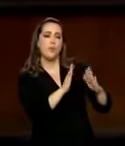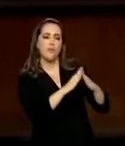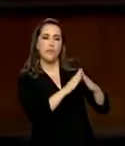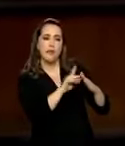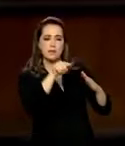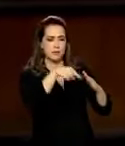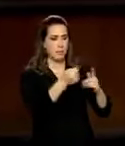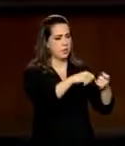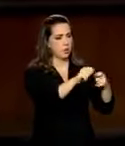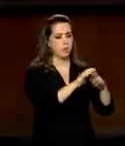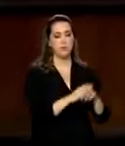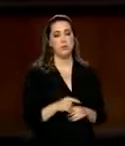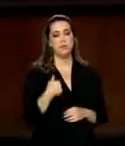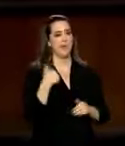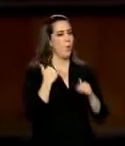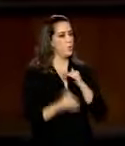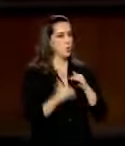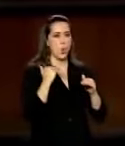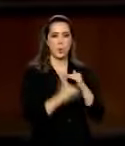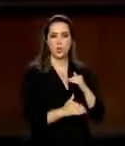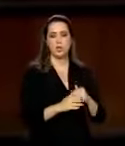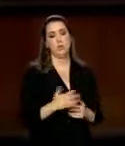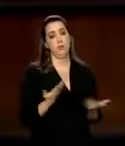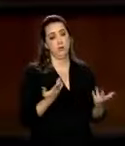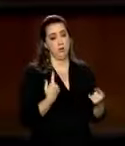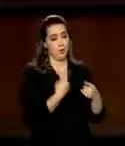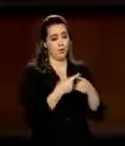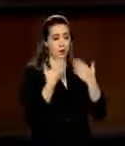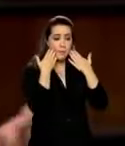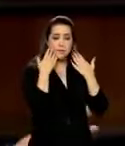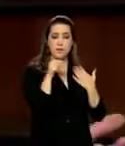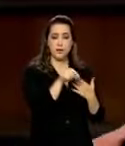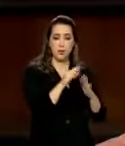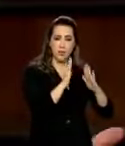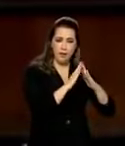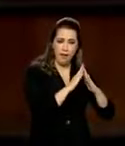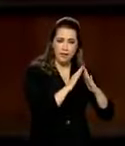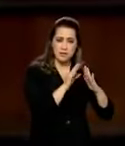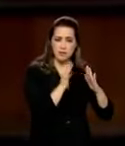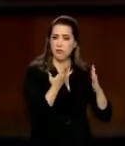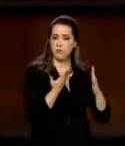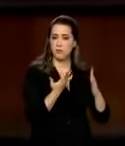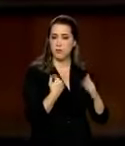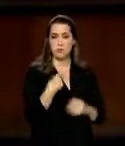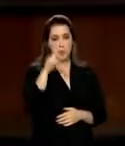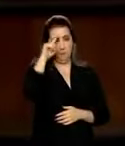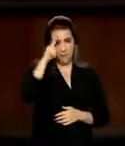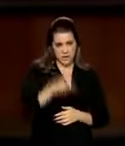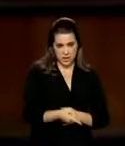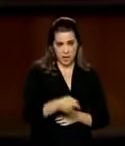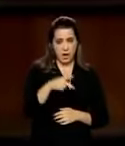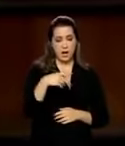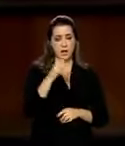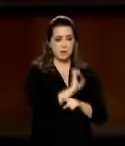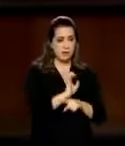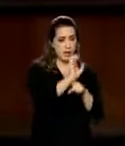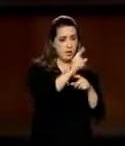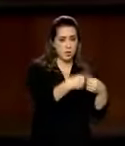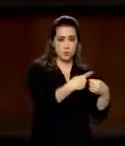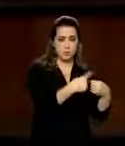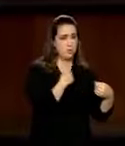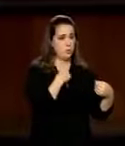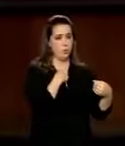depois, que eu fui contra dessa forma quando ela foi apresentada, mas eu não tinha poder sobre estados e municípios, que foi retirada pelo Supremo Tribunal